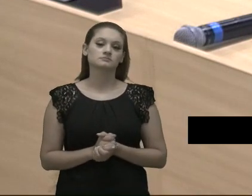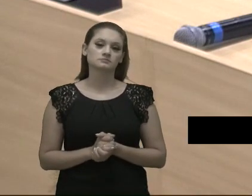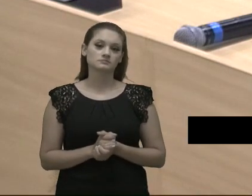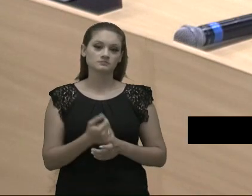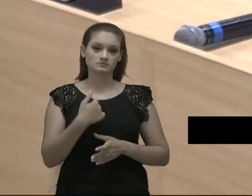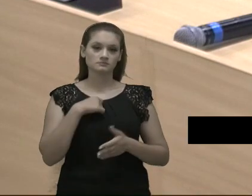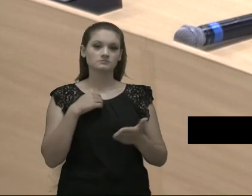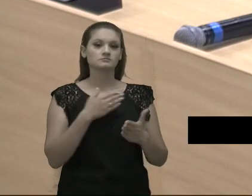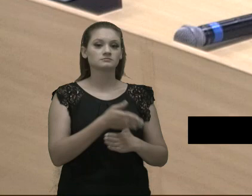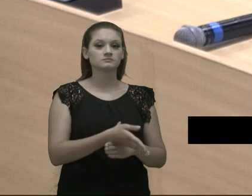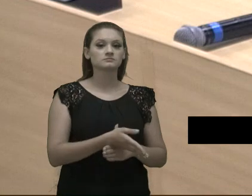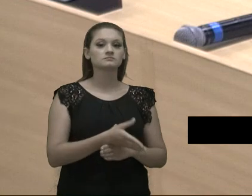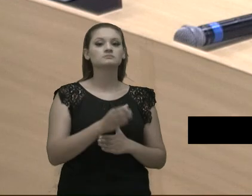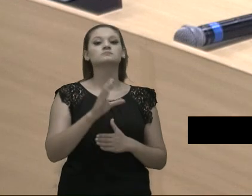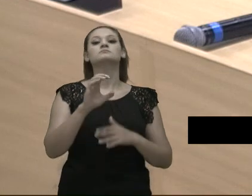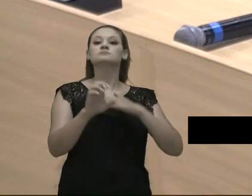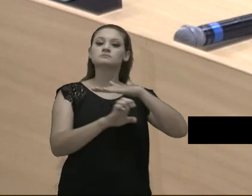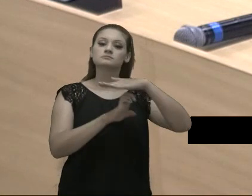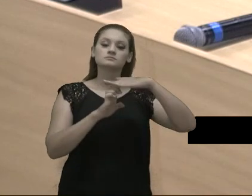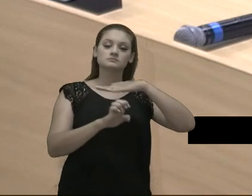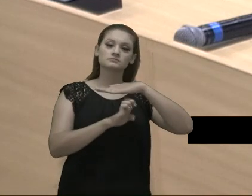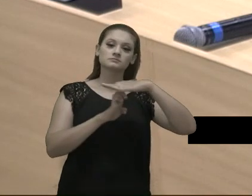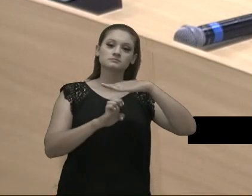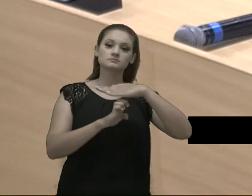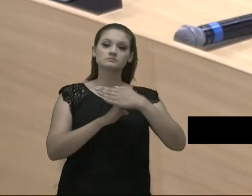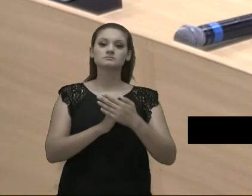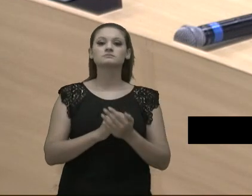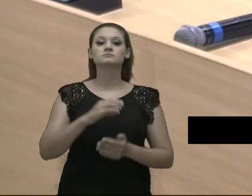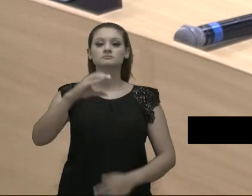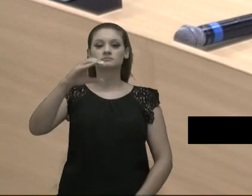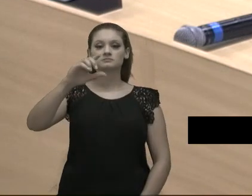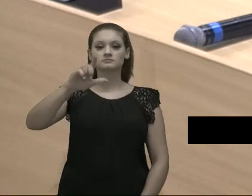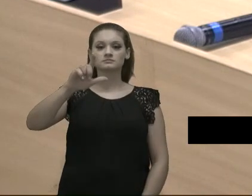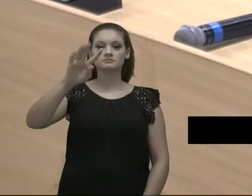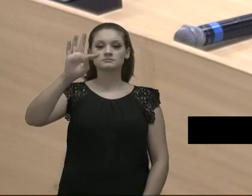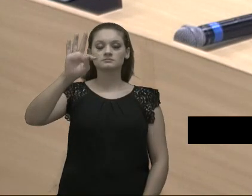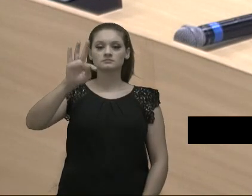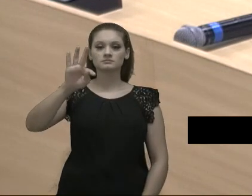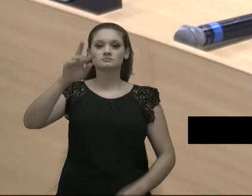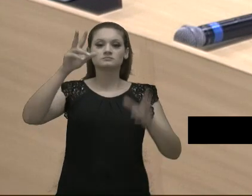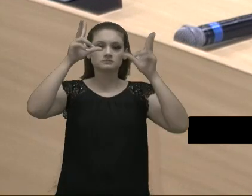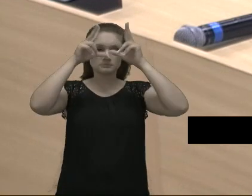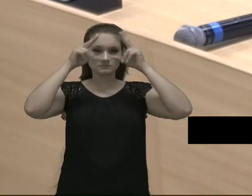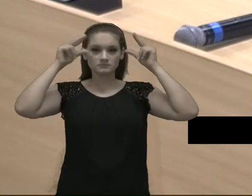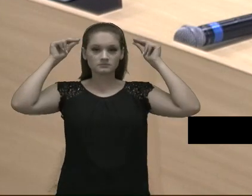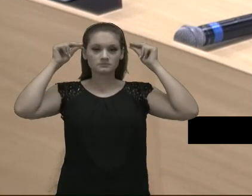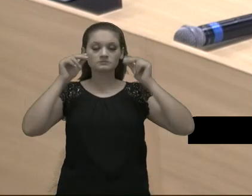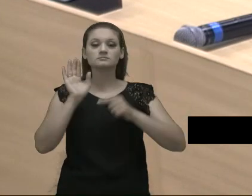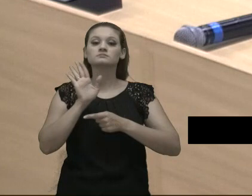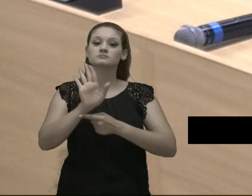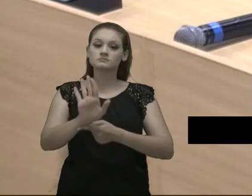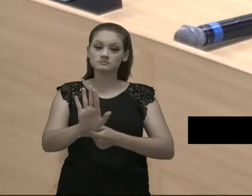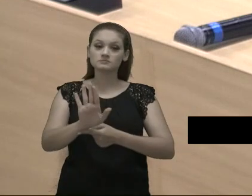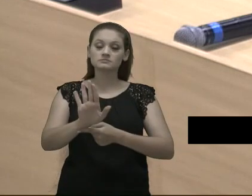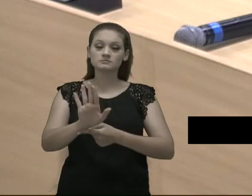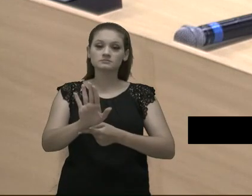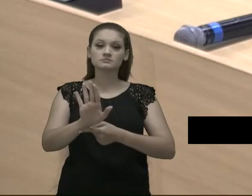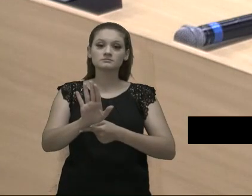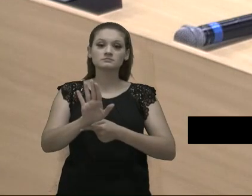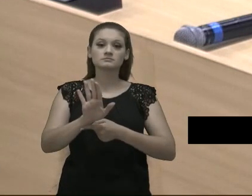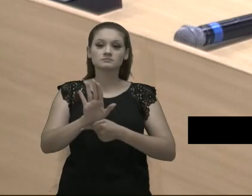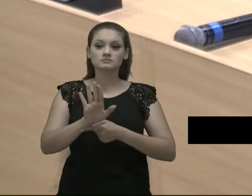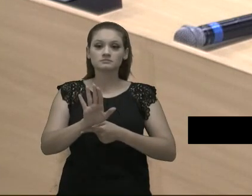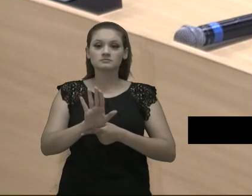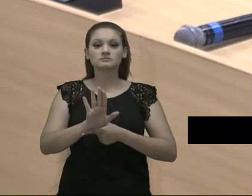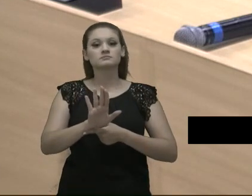Eu entrei na Chavantes como CLT, enfermeira assistencial, tá? Na troca